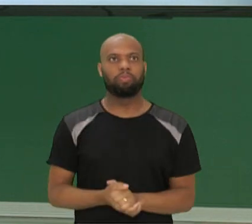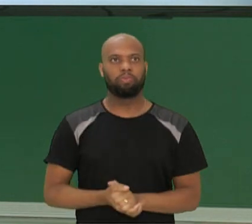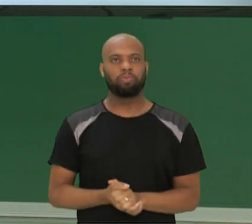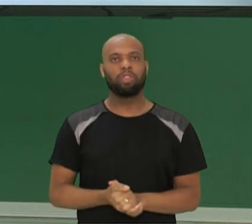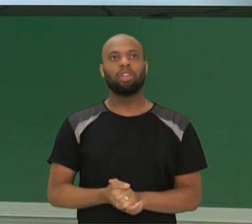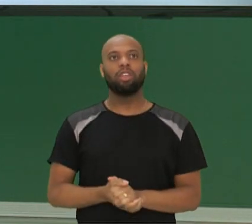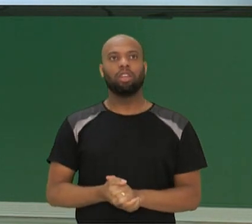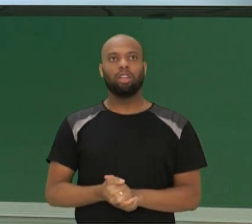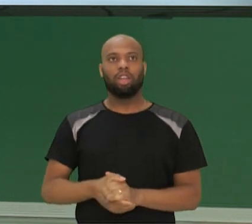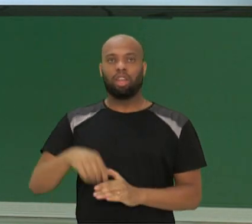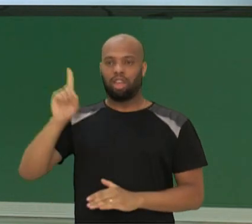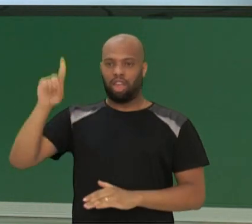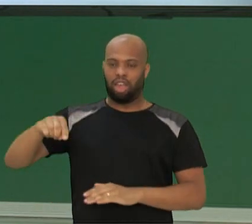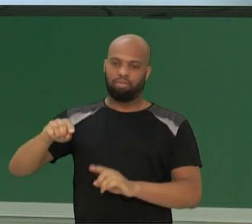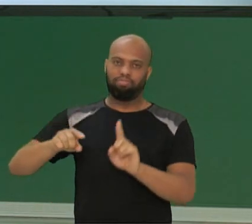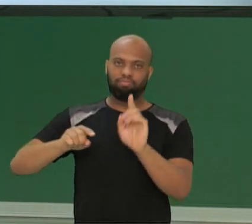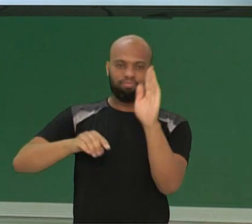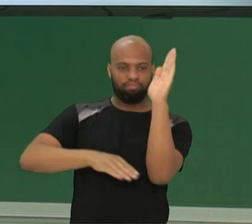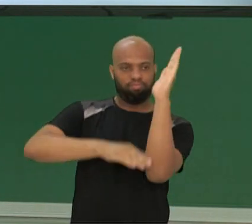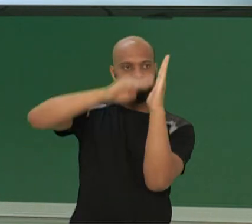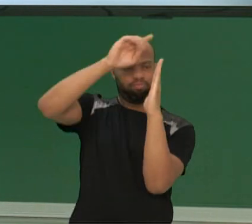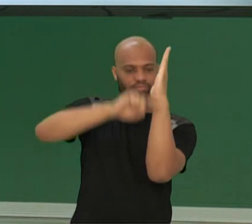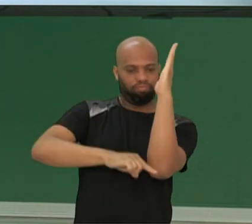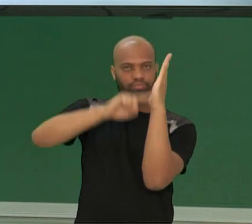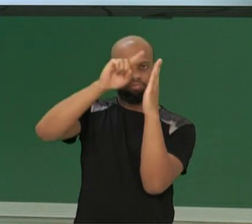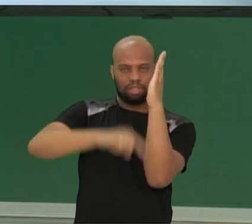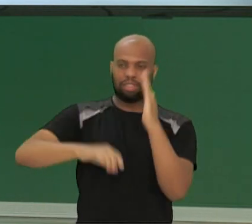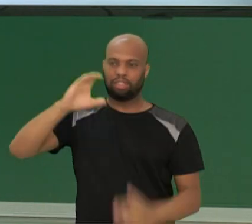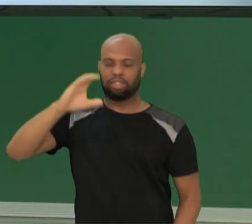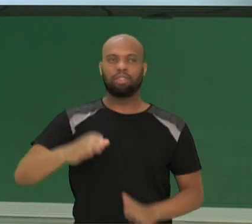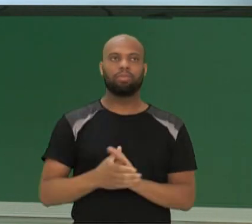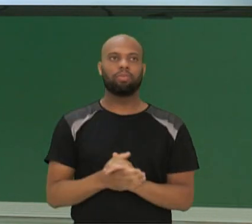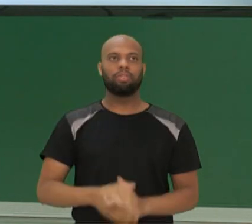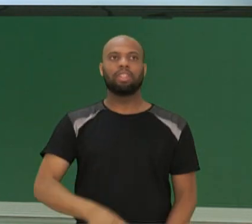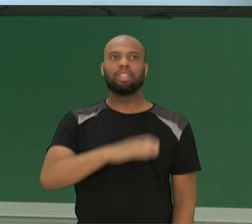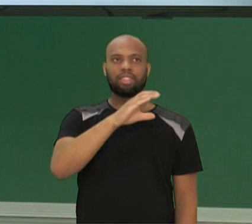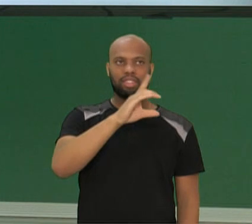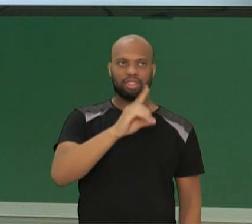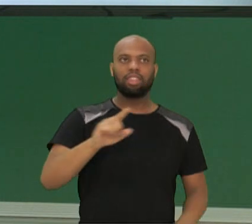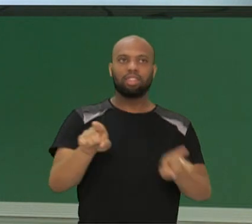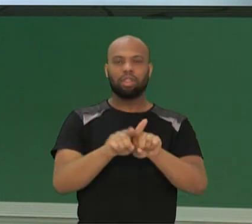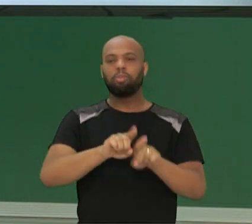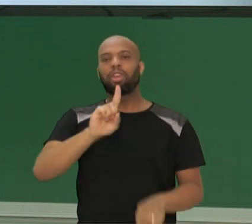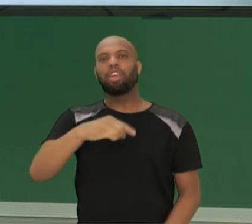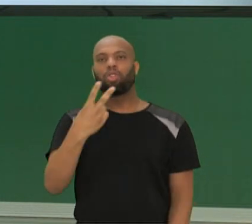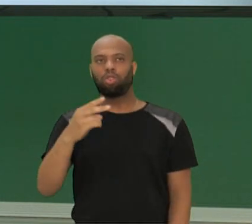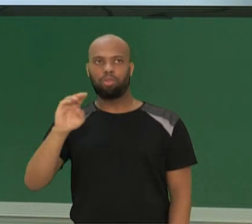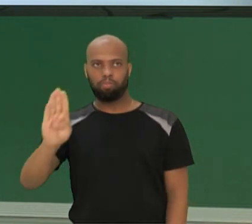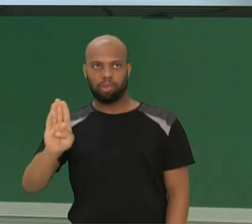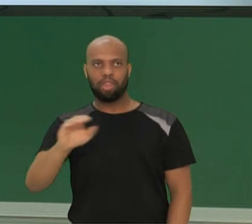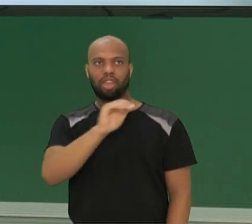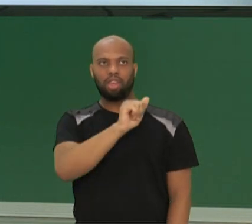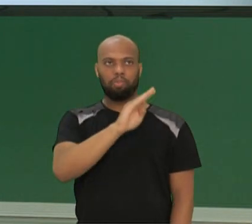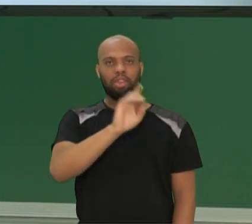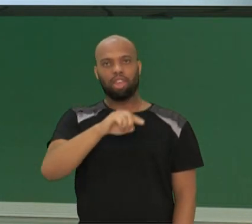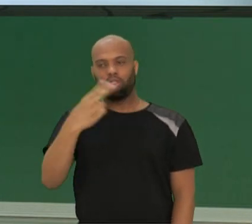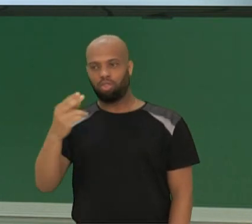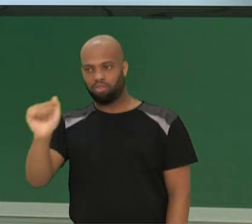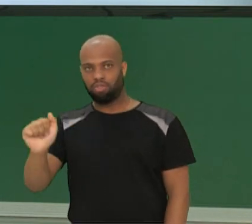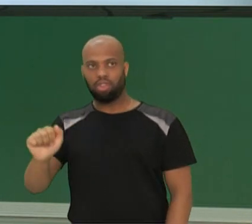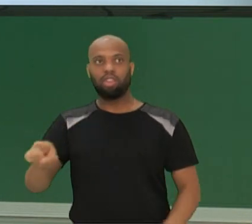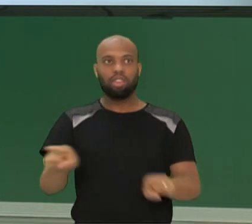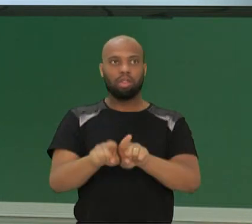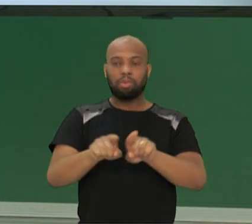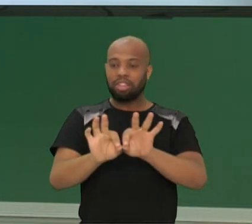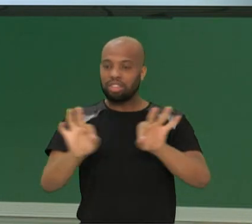a distância AB continua sendo 2A, de CD continua sendo 2B e a distância